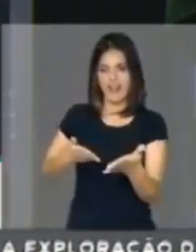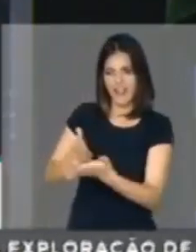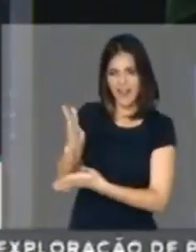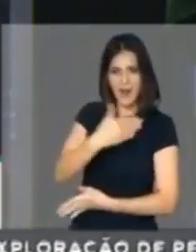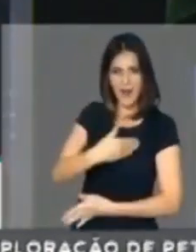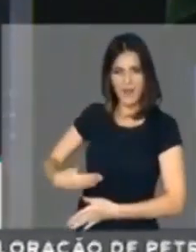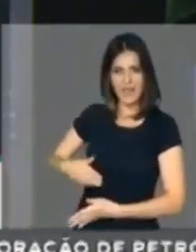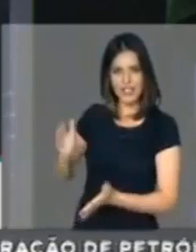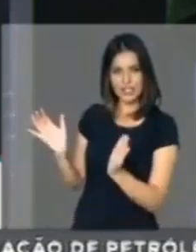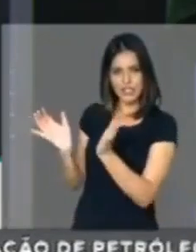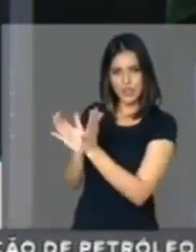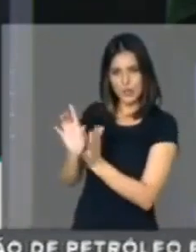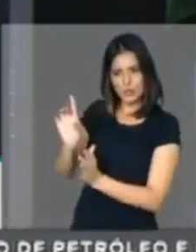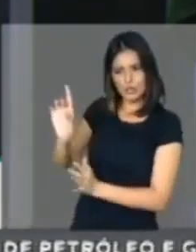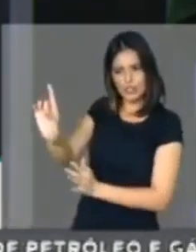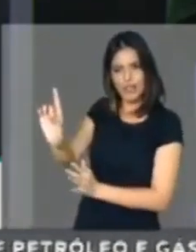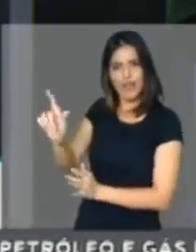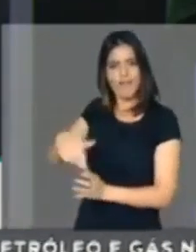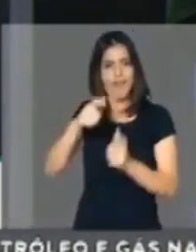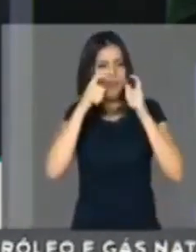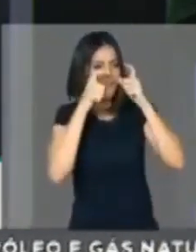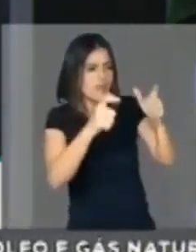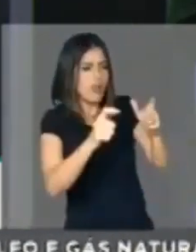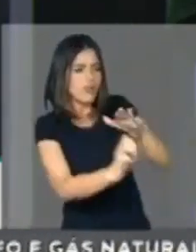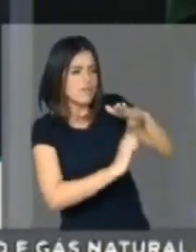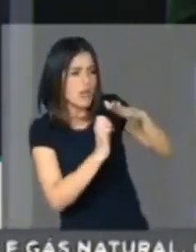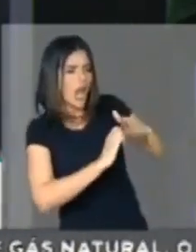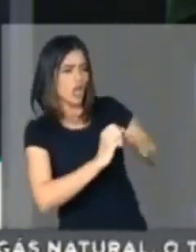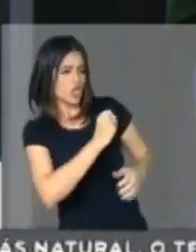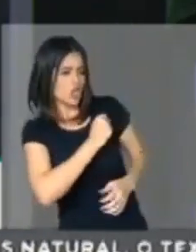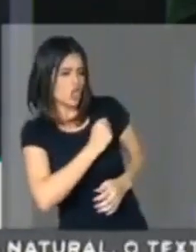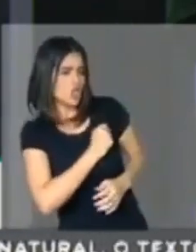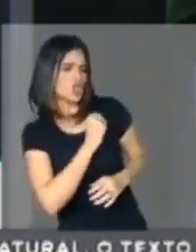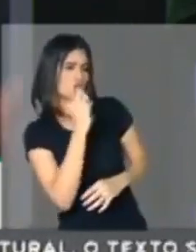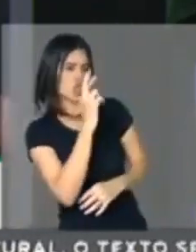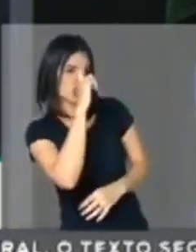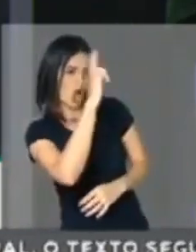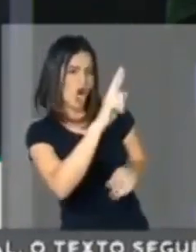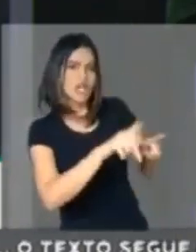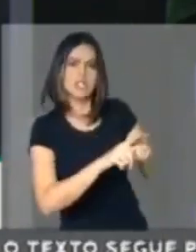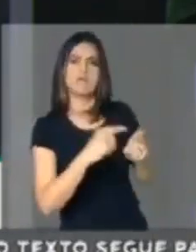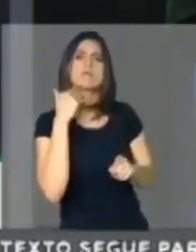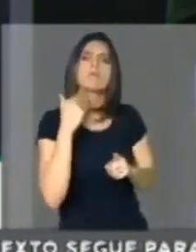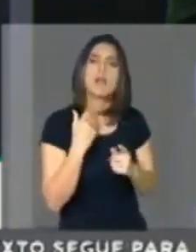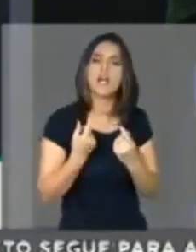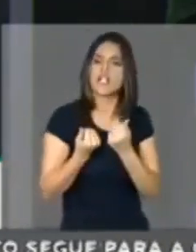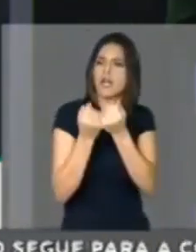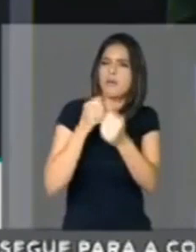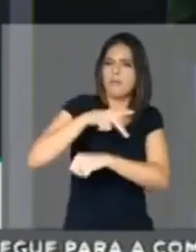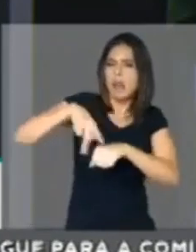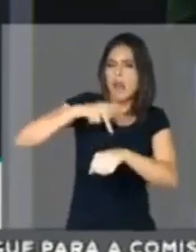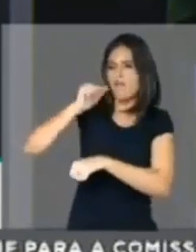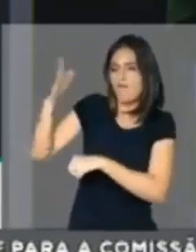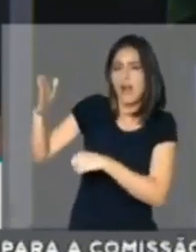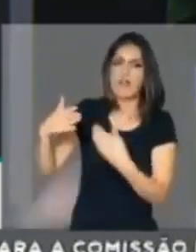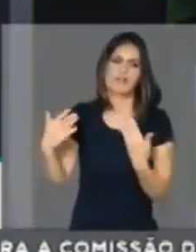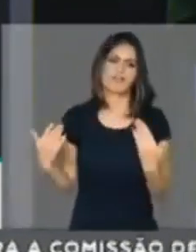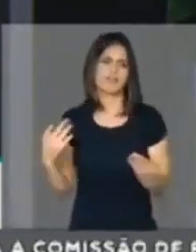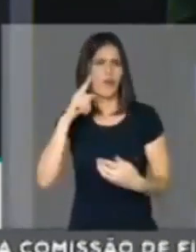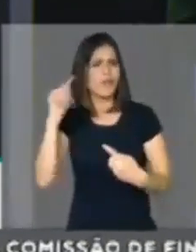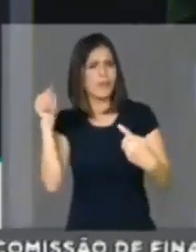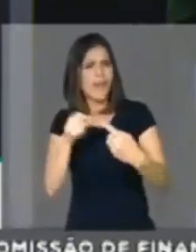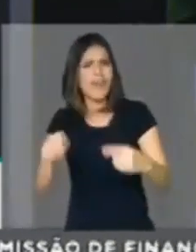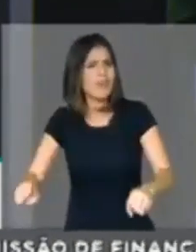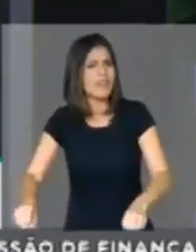dos grandes empresários e do capital financeiro internacional, enfim, para destruir o Brasil, para entregar a Petrobras,